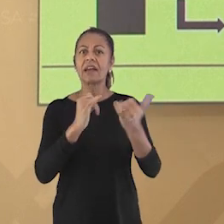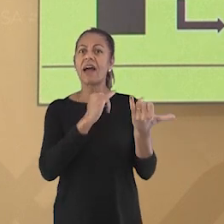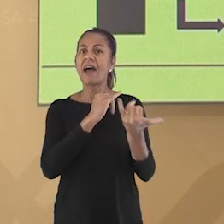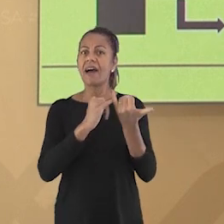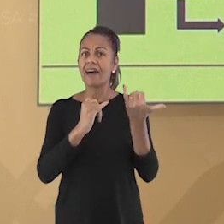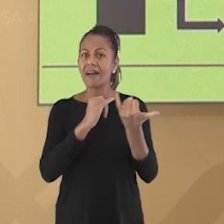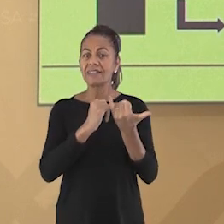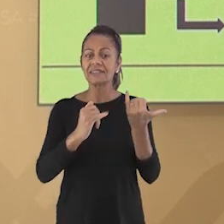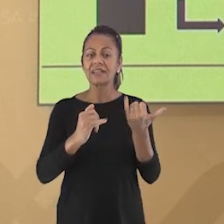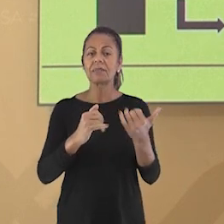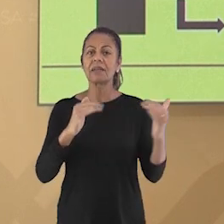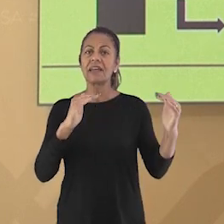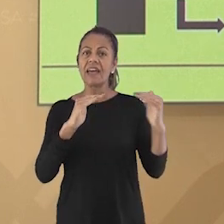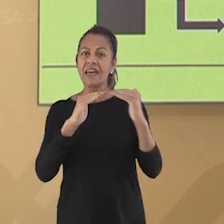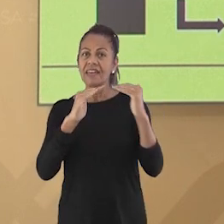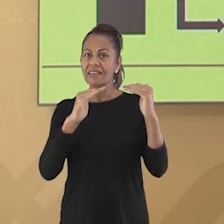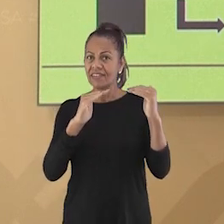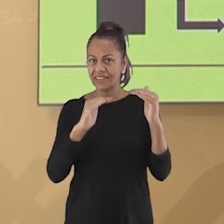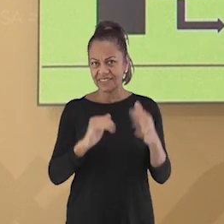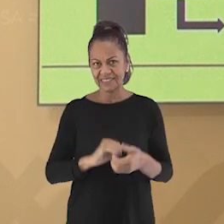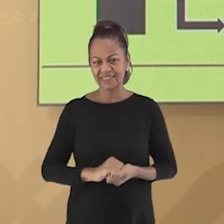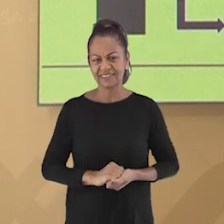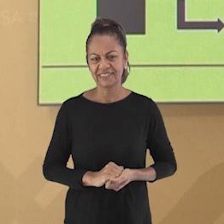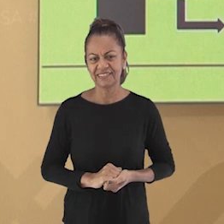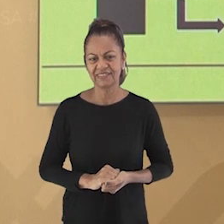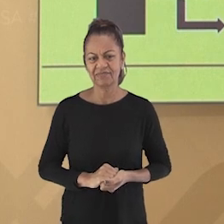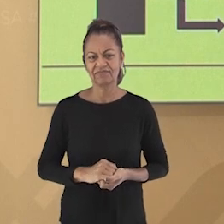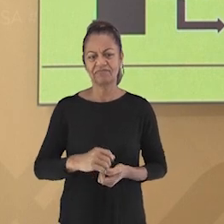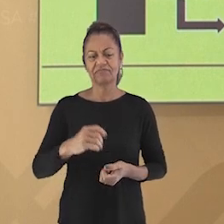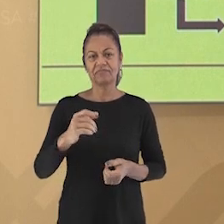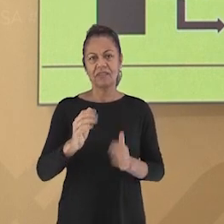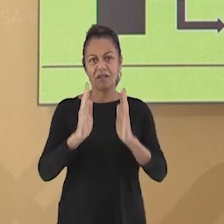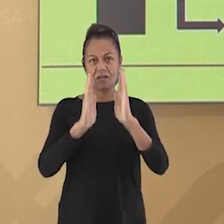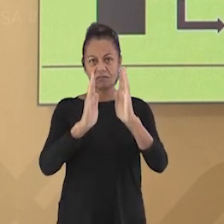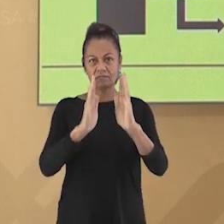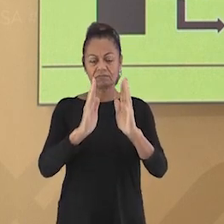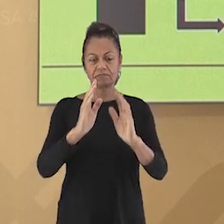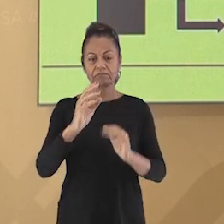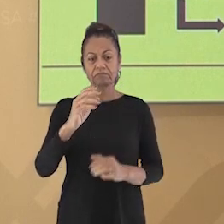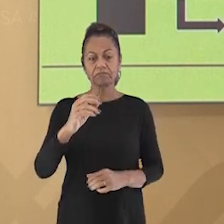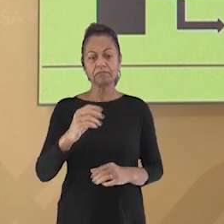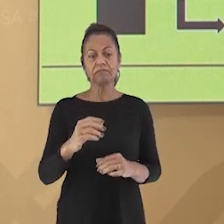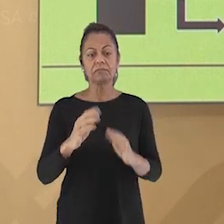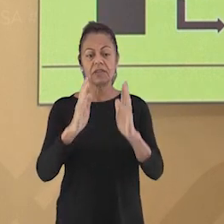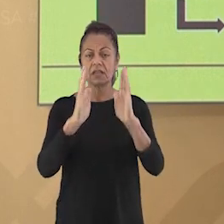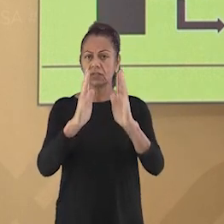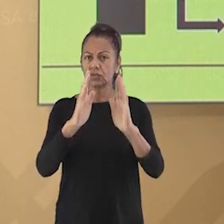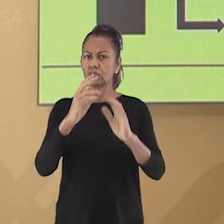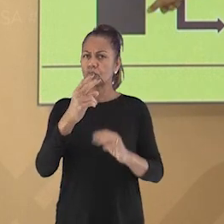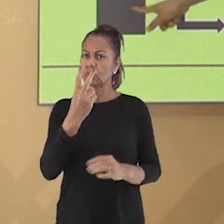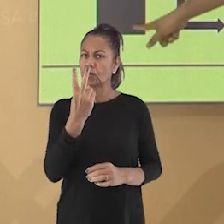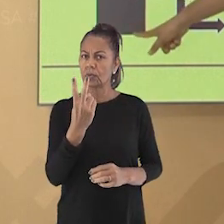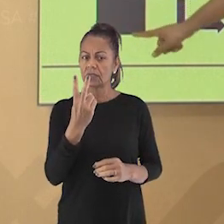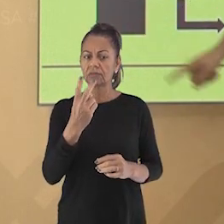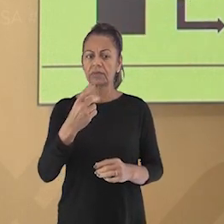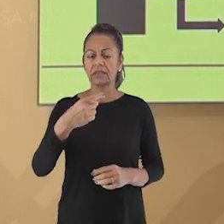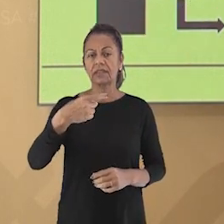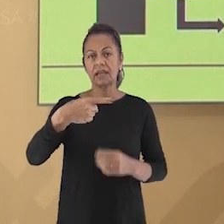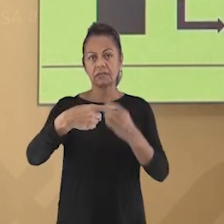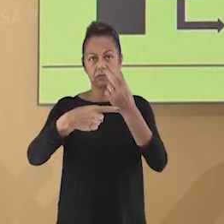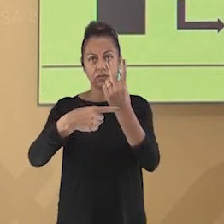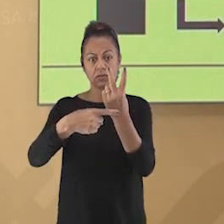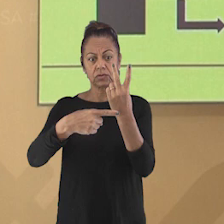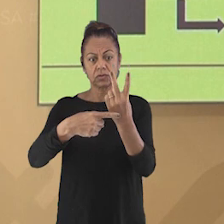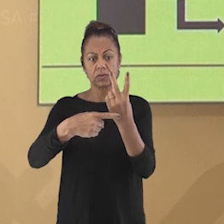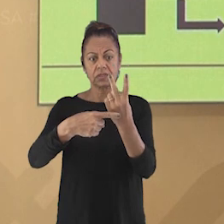seja, equivalentes. Observa aqui comigo. Esses 2 pedaços correspondem a esse único pedaço